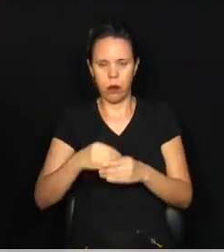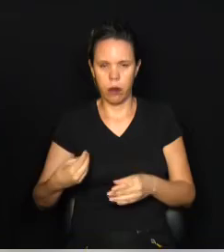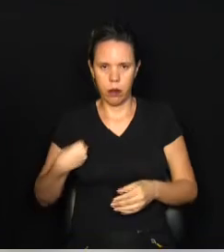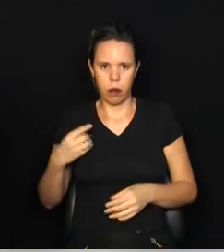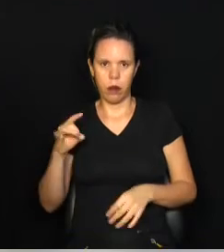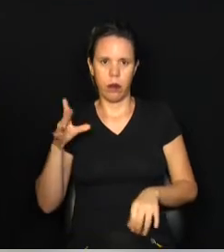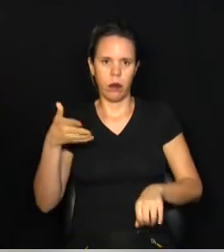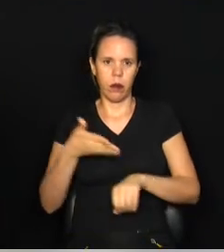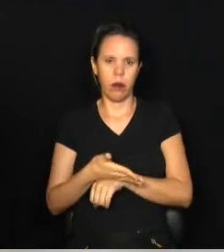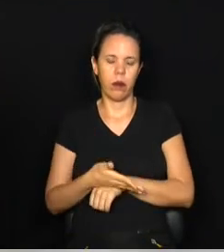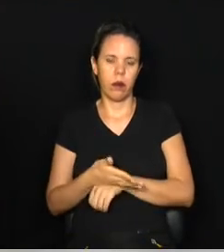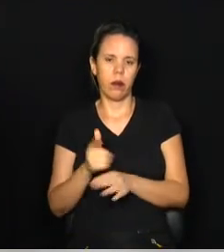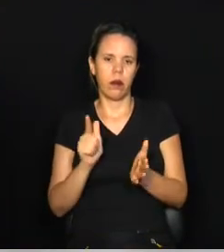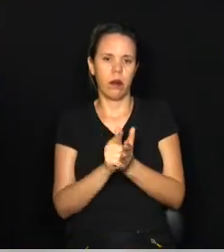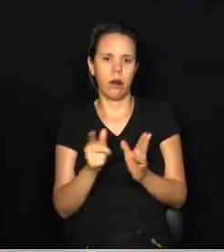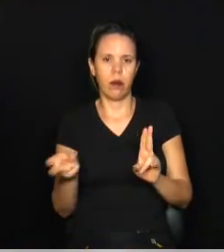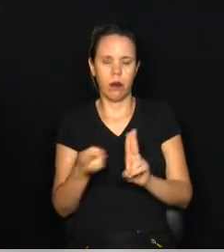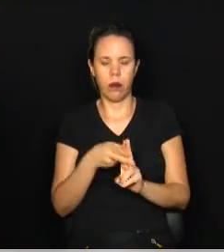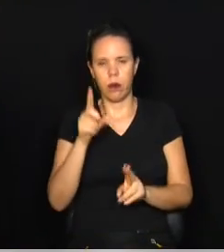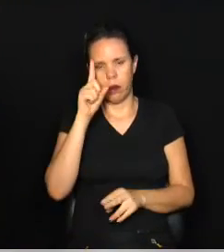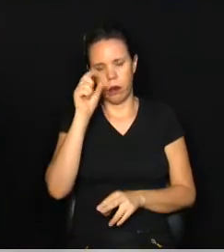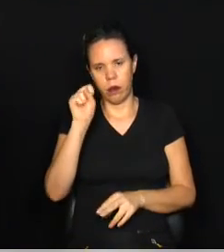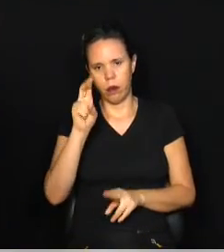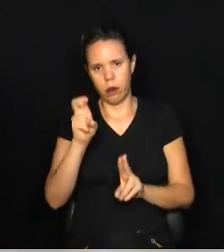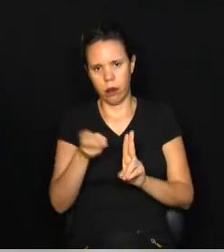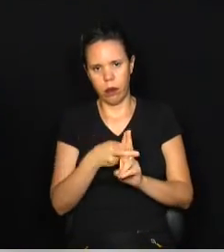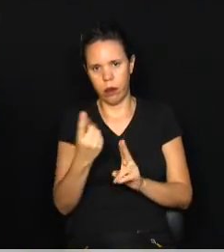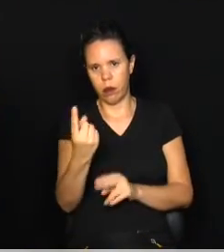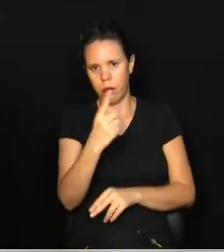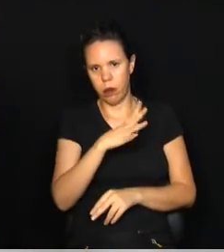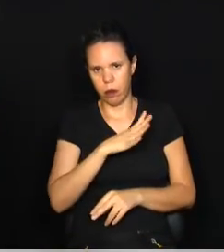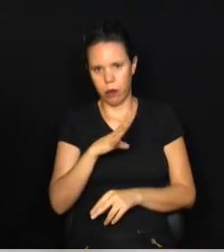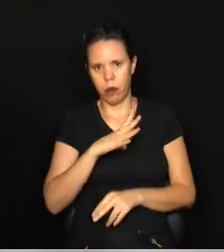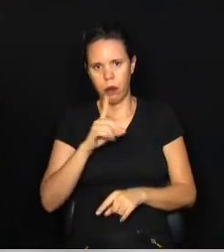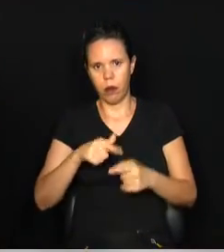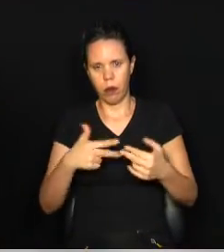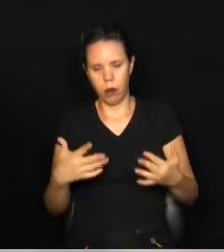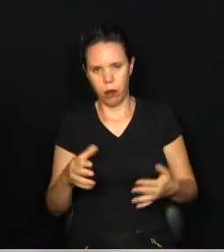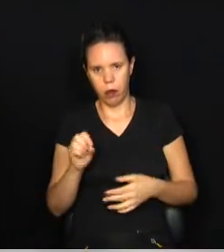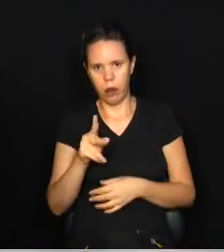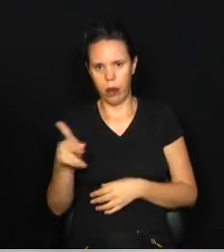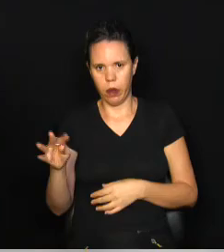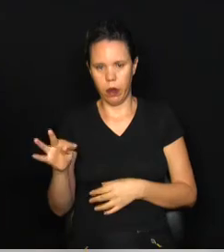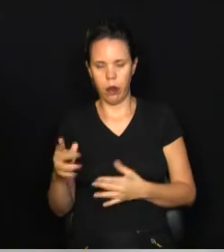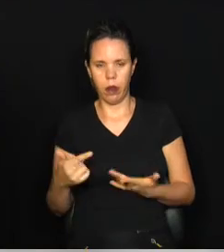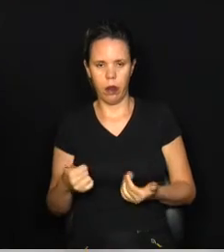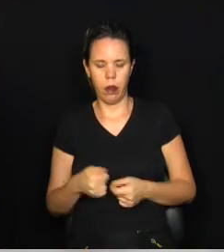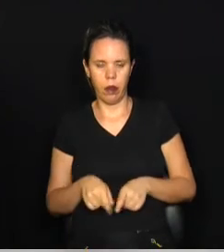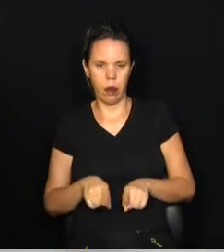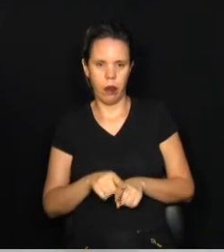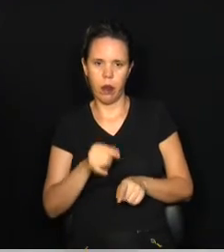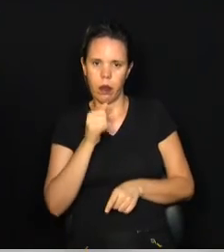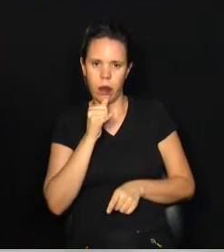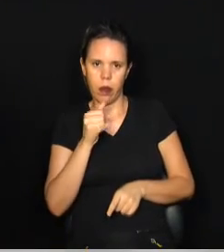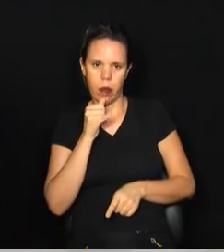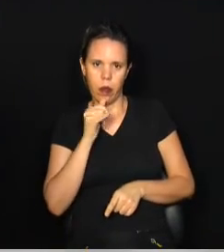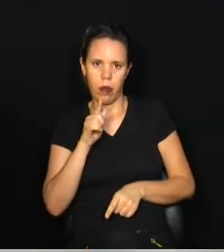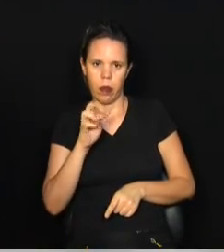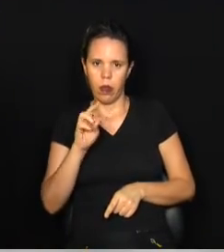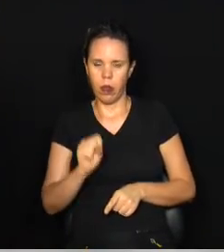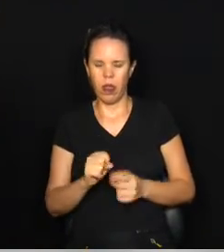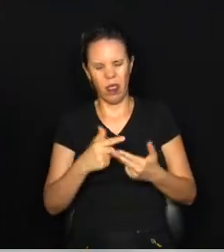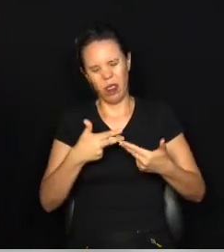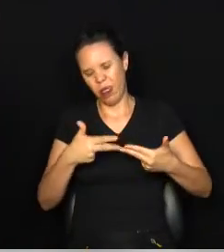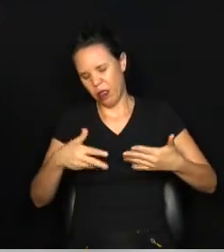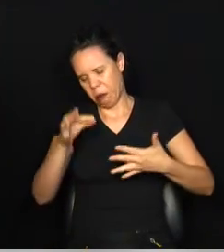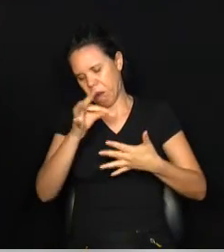entrar no DataSUS, e o senhor vai ver que cada cidade tem lá equipamentos de optometria, como o GRINS, a caixa de